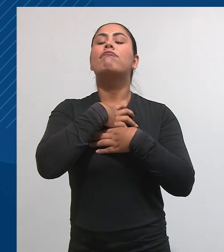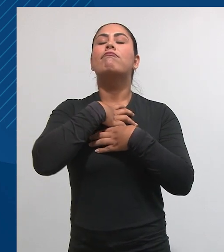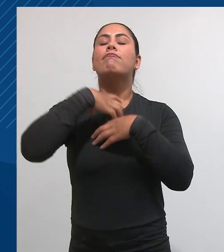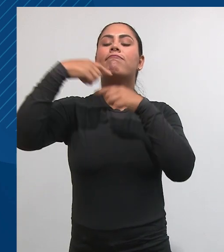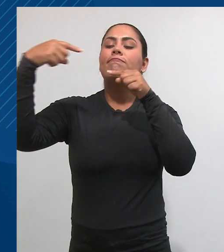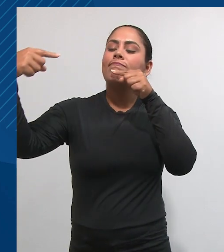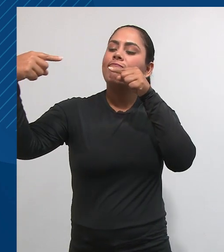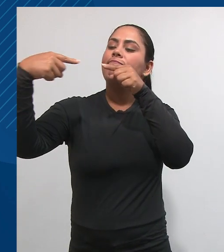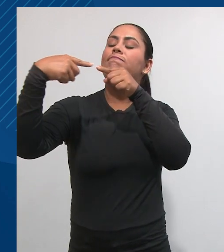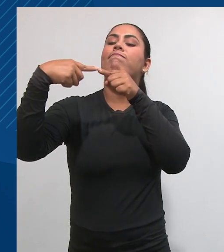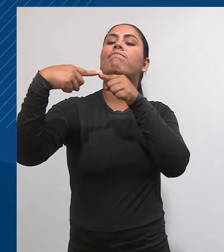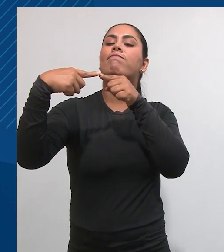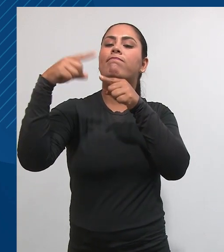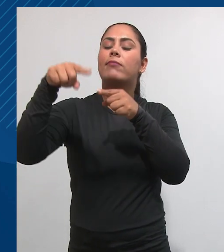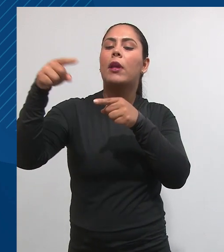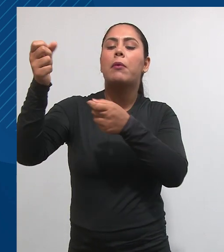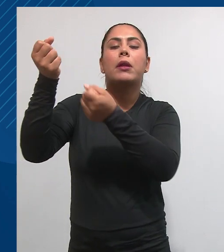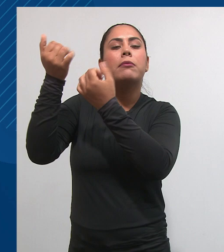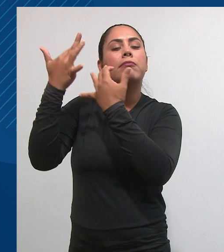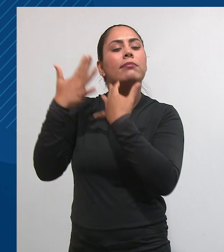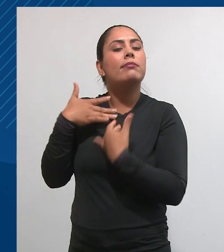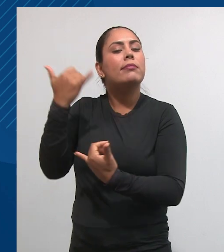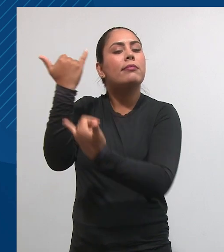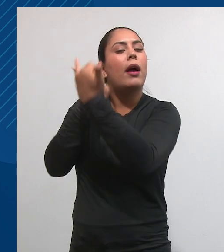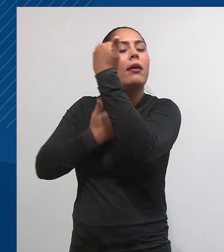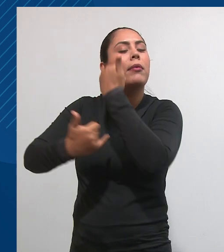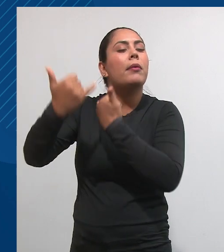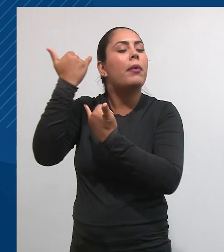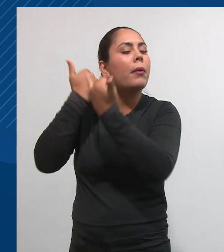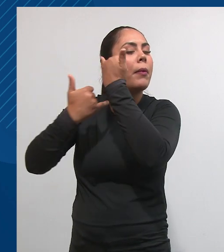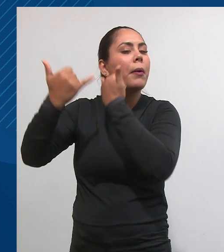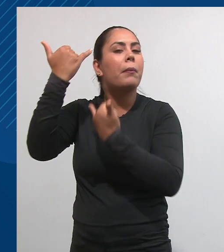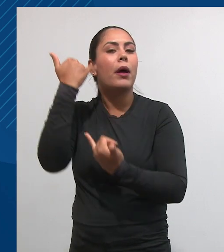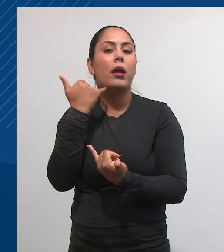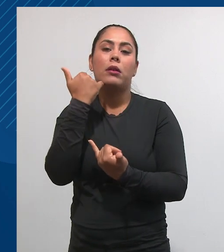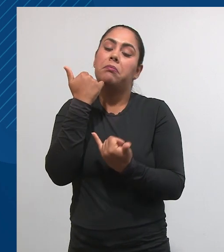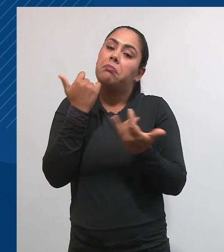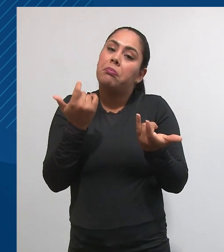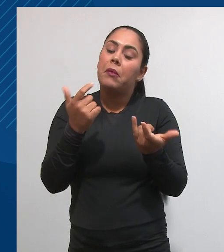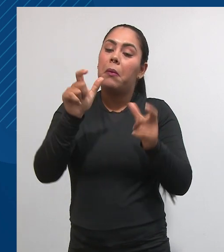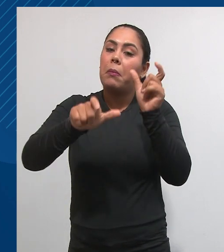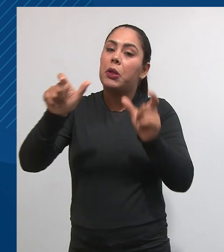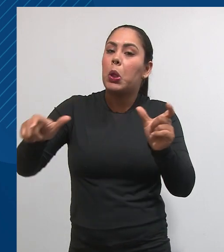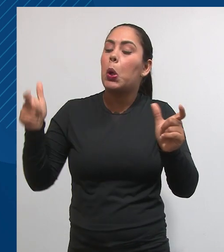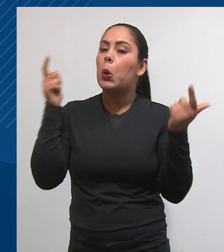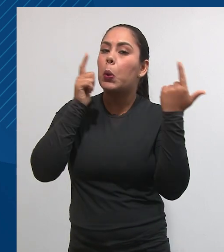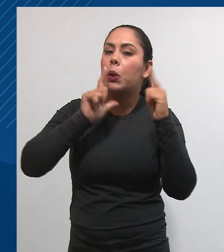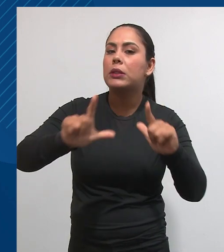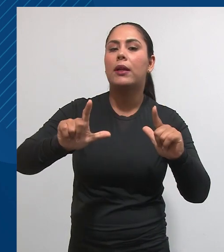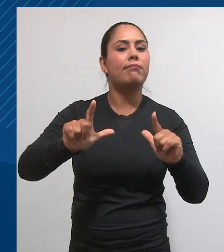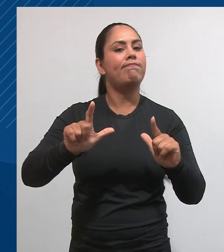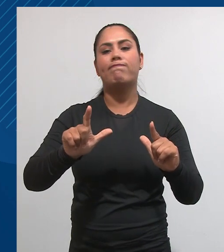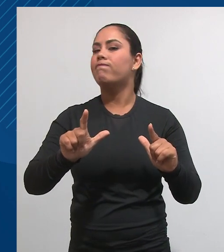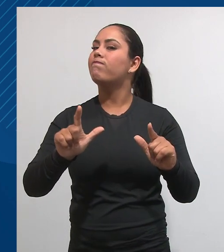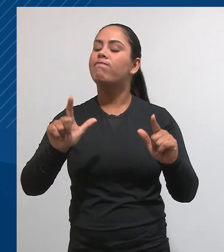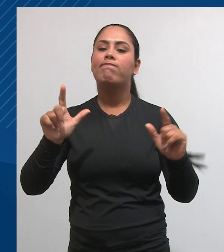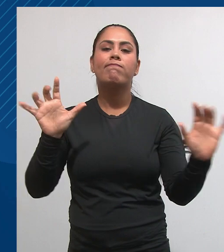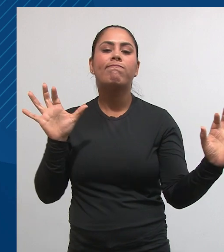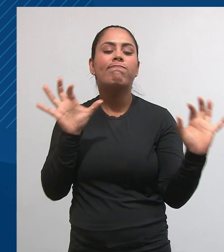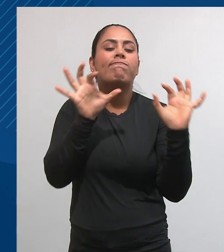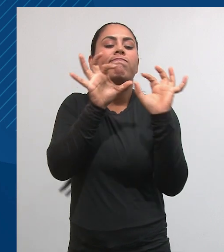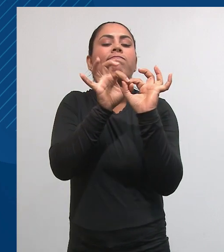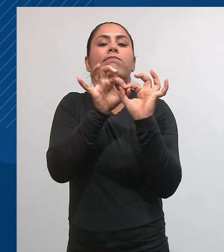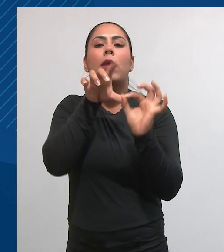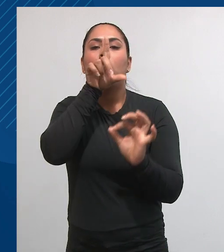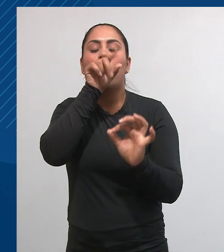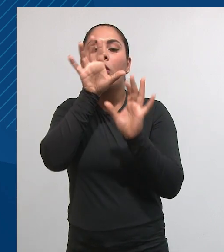esse canto trazer uma mensagem para você. Nem todo mundo consegue ter essa conexão